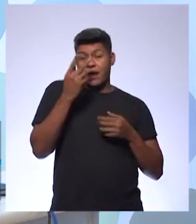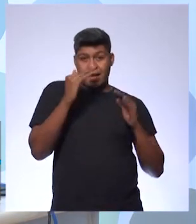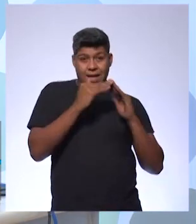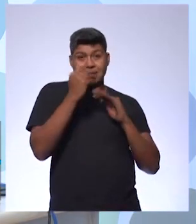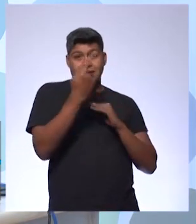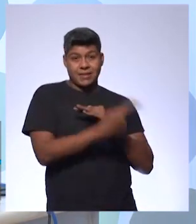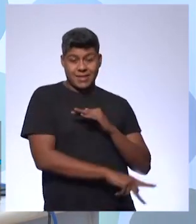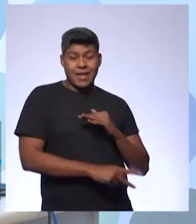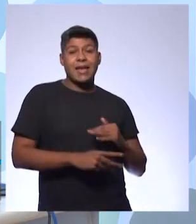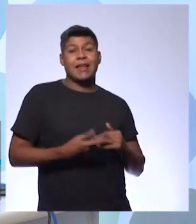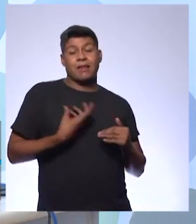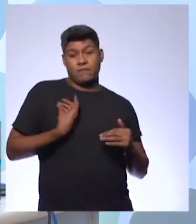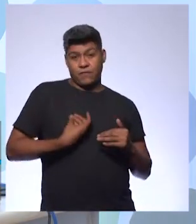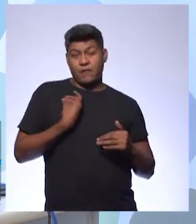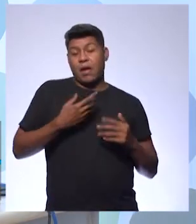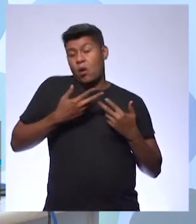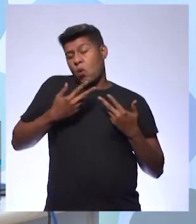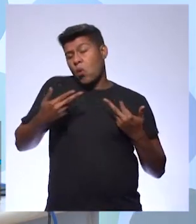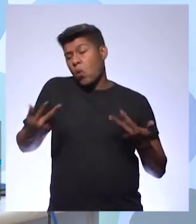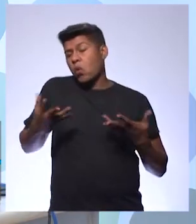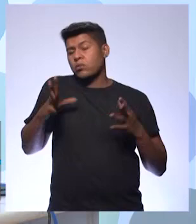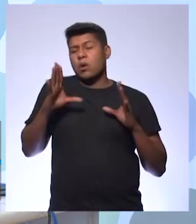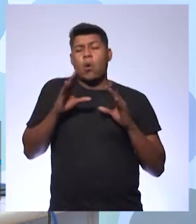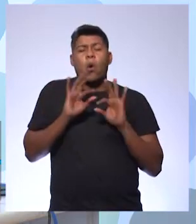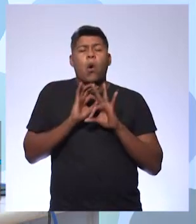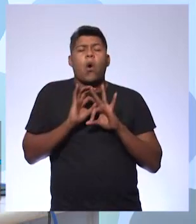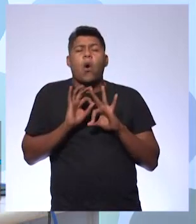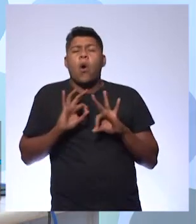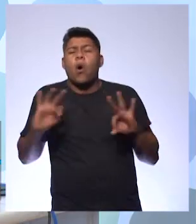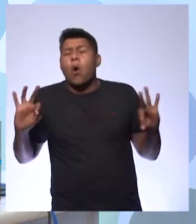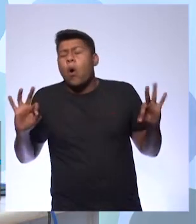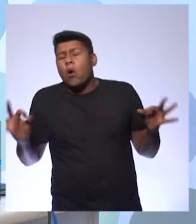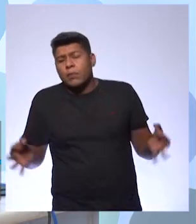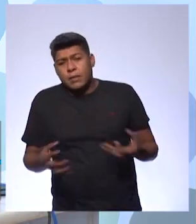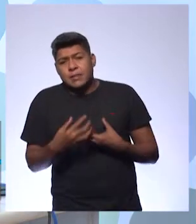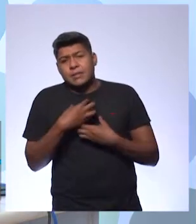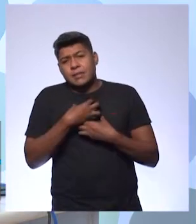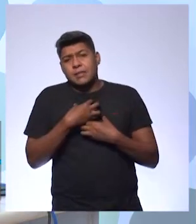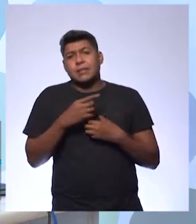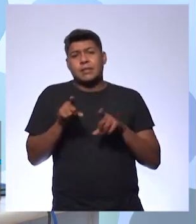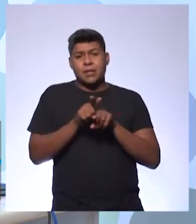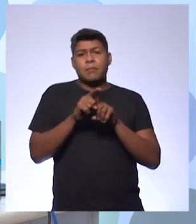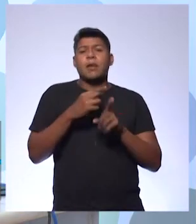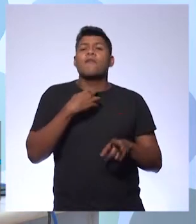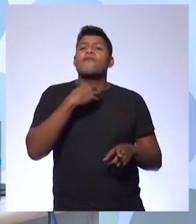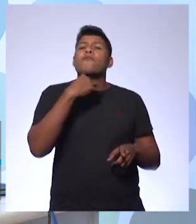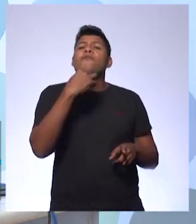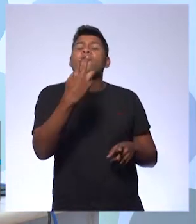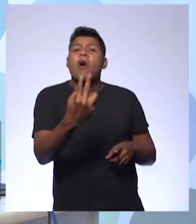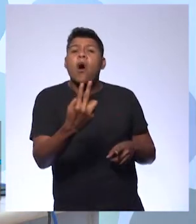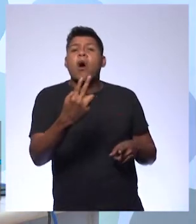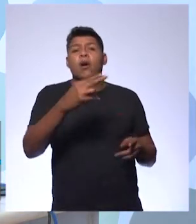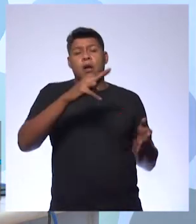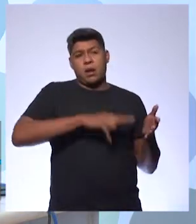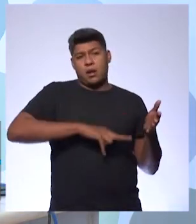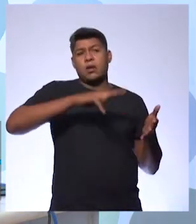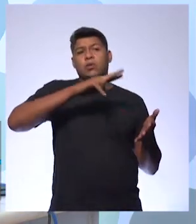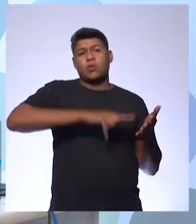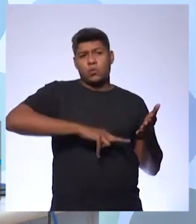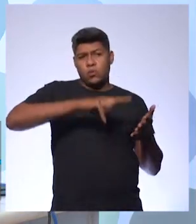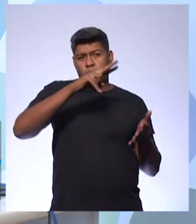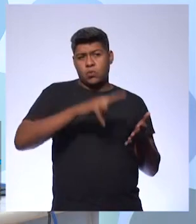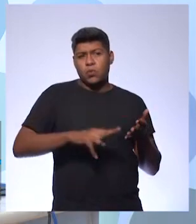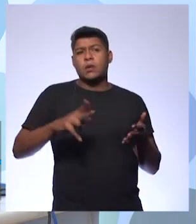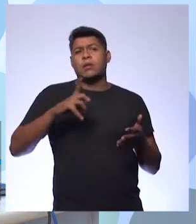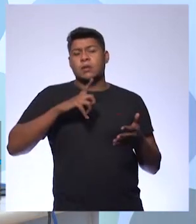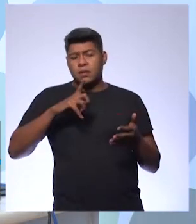do lar, aquela coisa aconchegante que eu senti Uhum. até na voz dele, na No leitura jeito- do isso, Pedro, a no entonação que ele jeitinho,